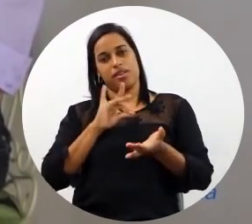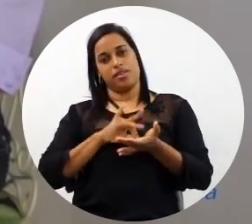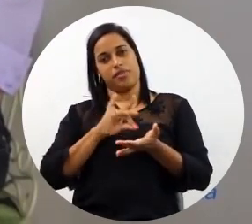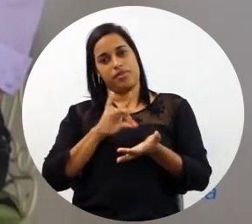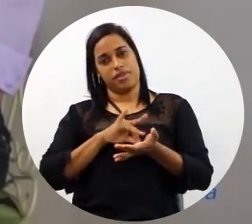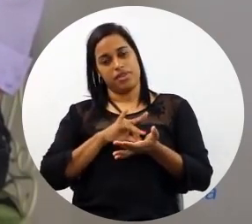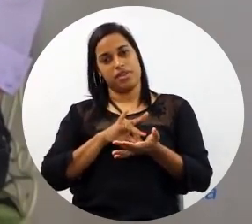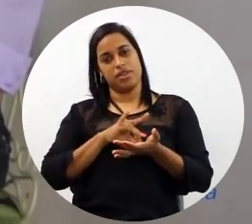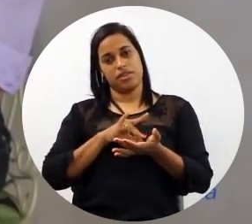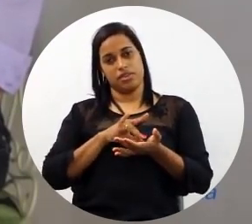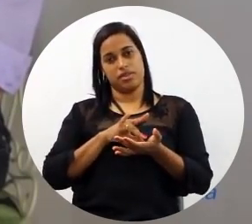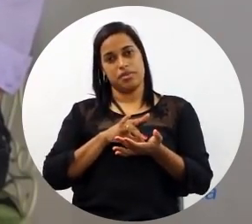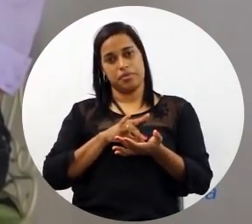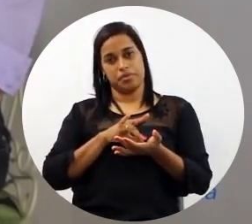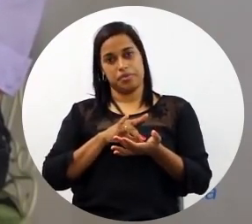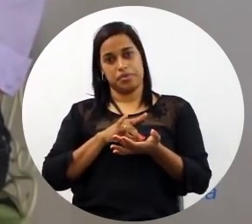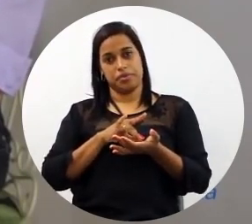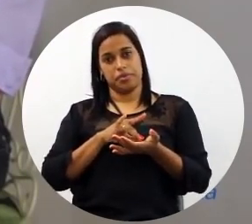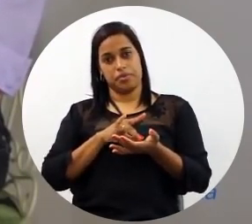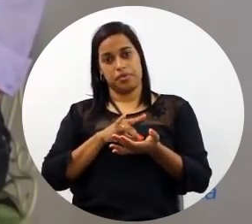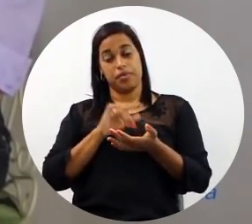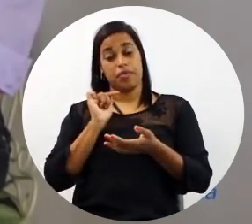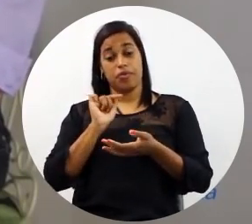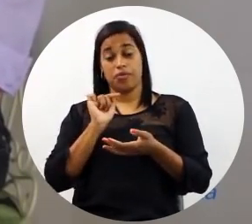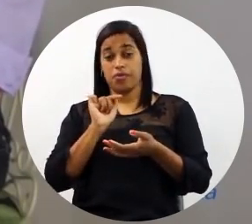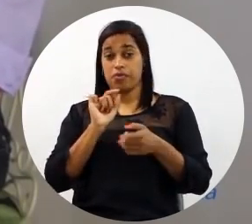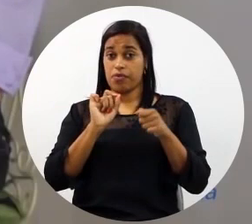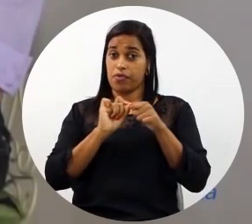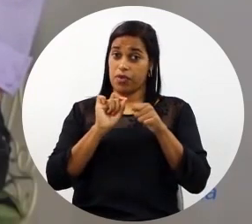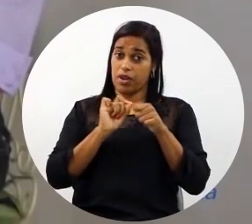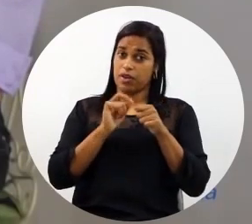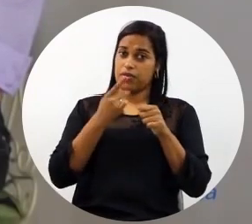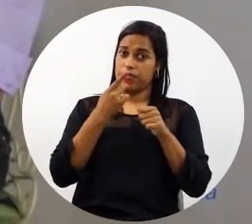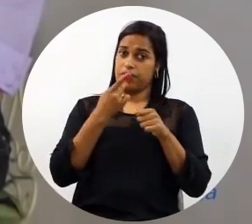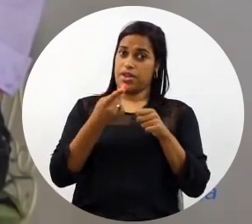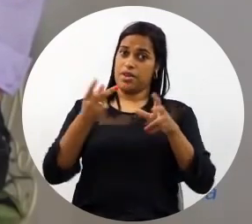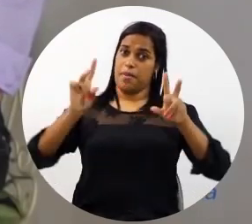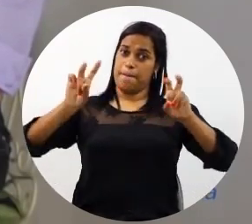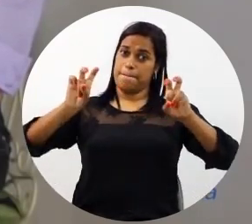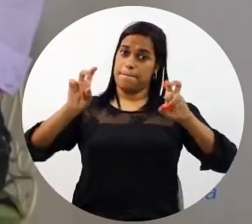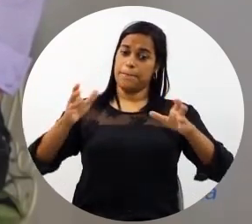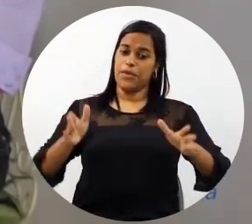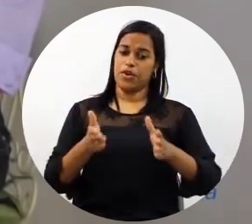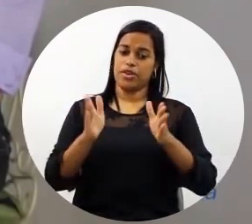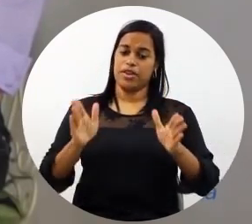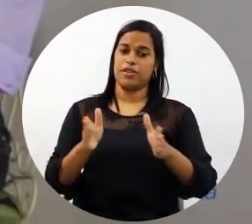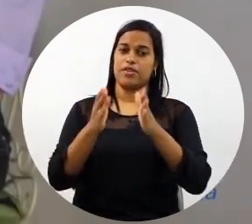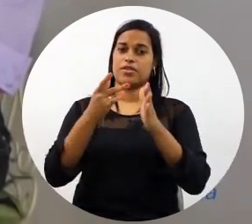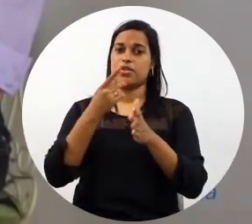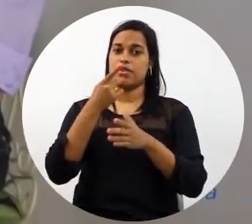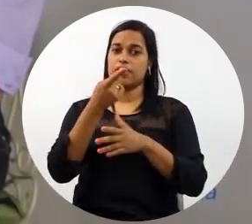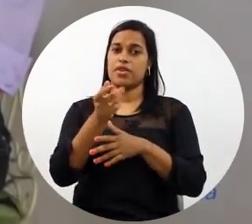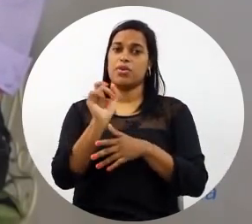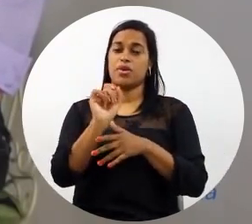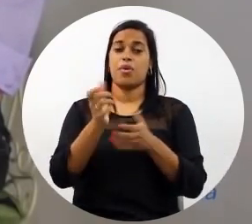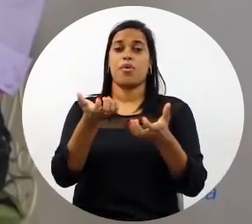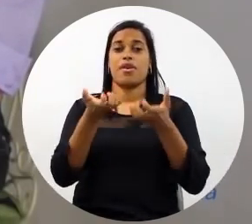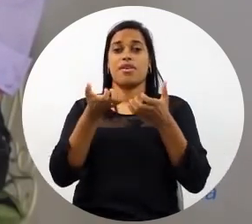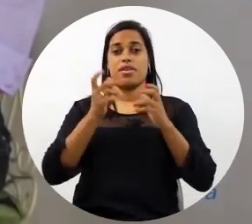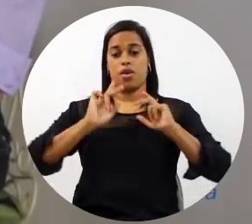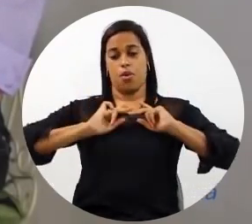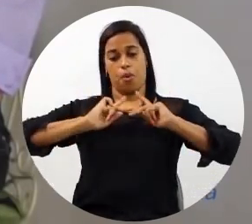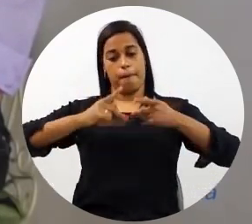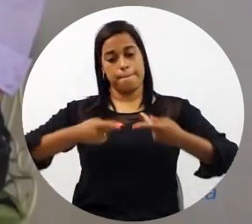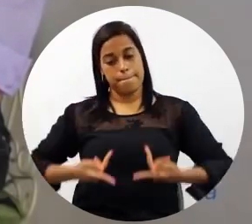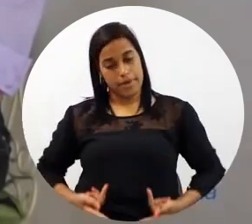gente está motivado. Então, quando a gente fala em motivação, a gente quer dizer que é um querer